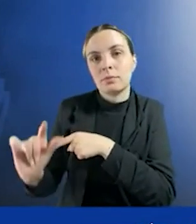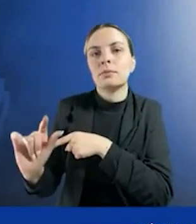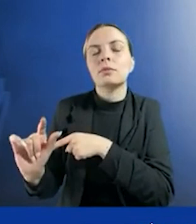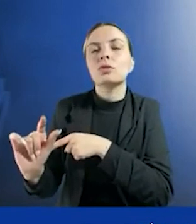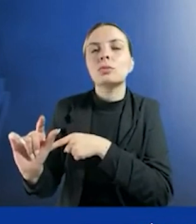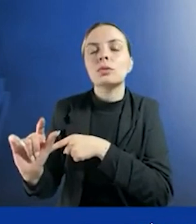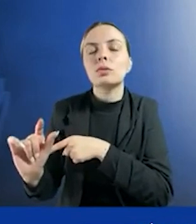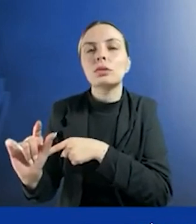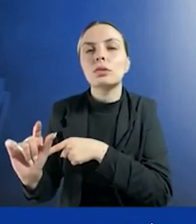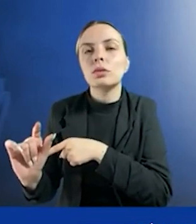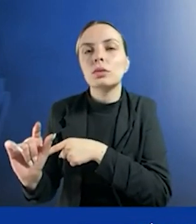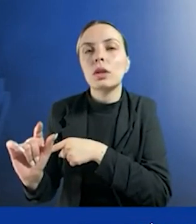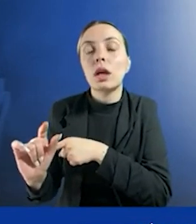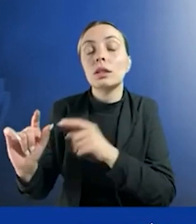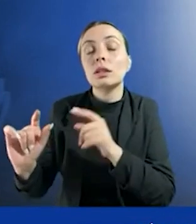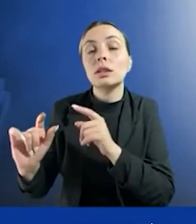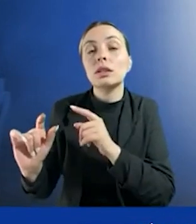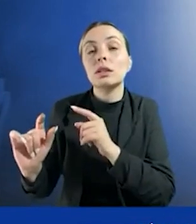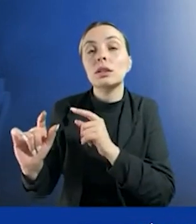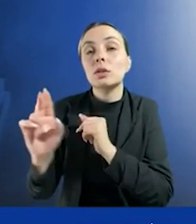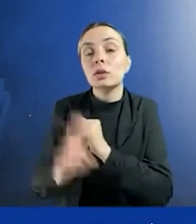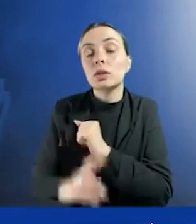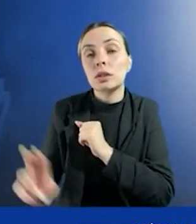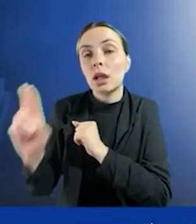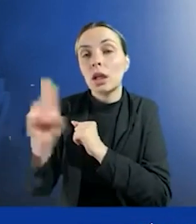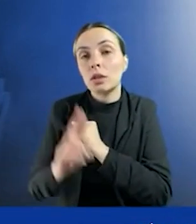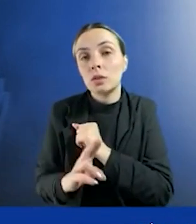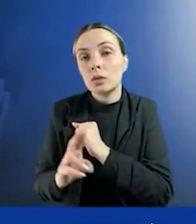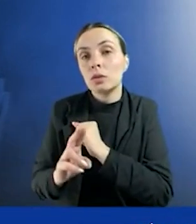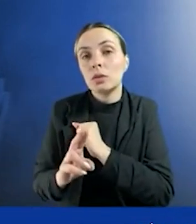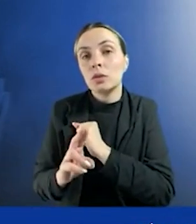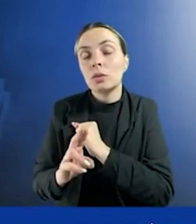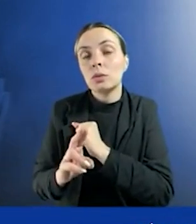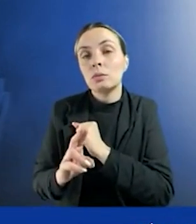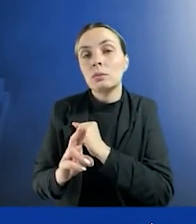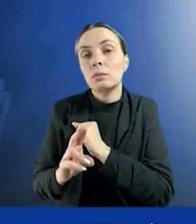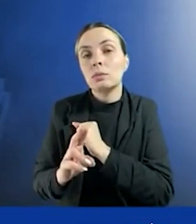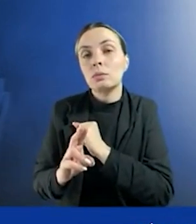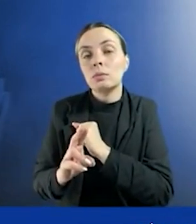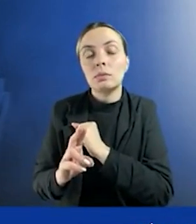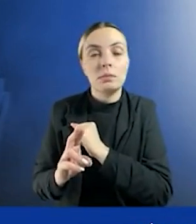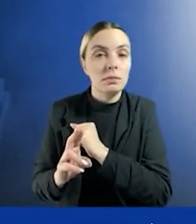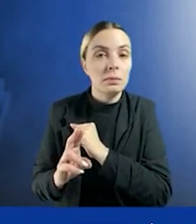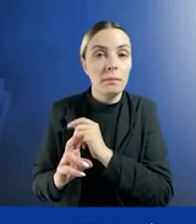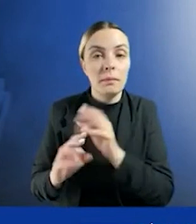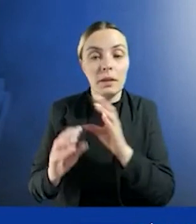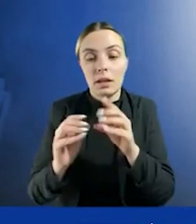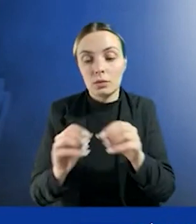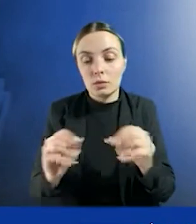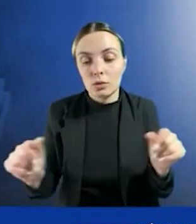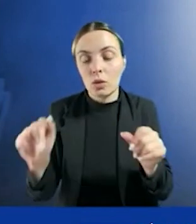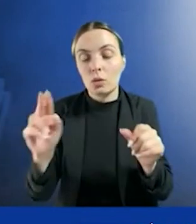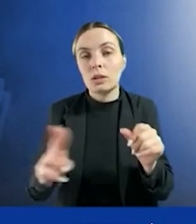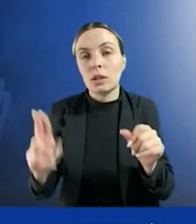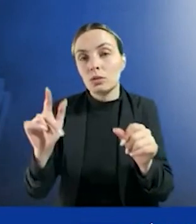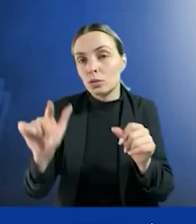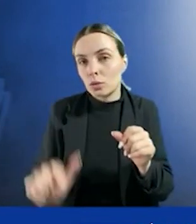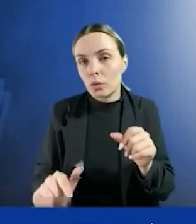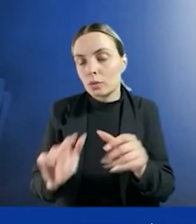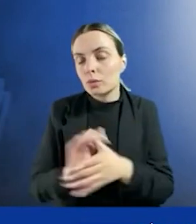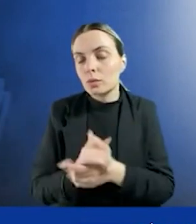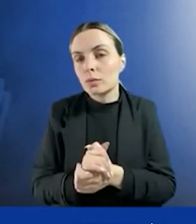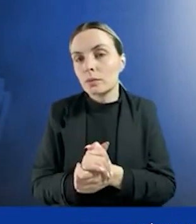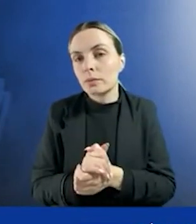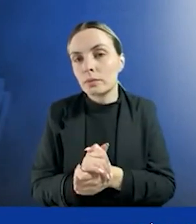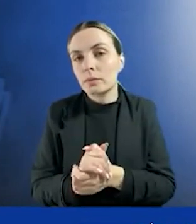e sustentado pela recarbonização do solo. E, portanto,